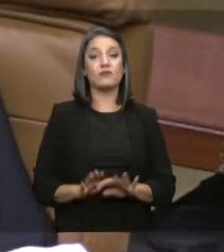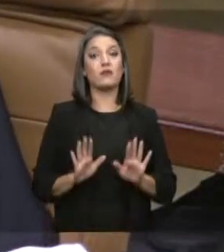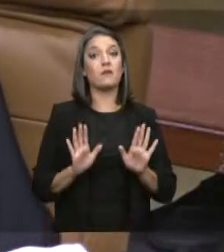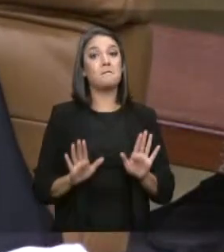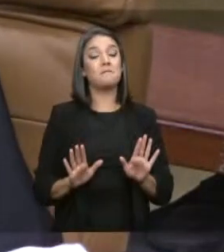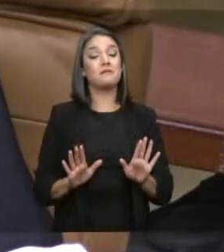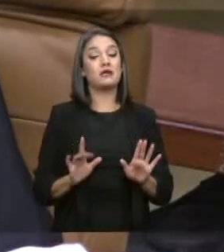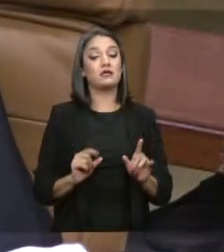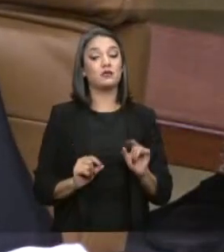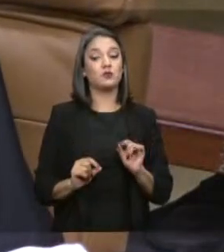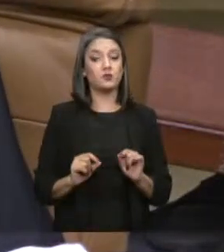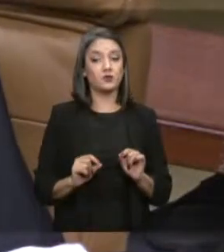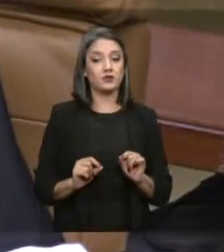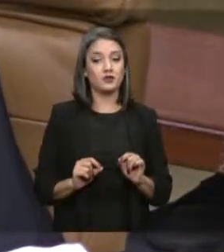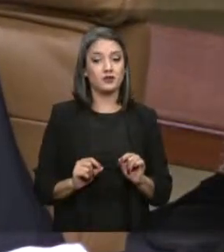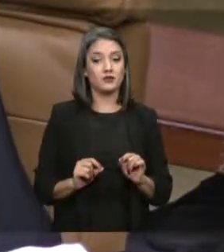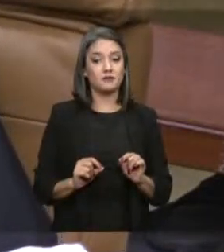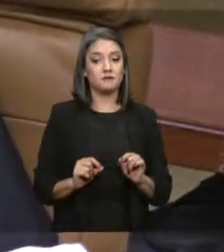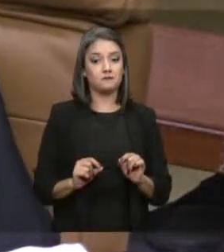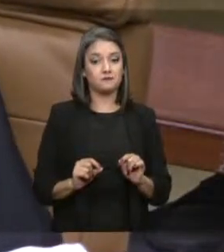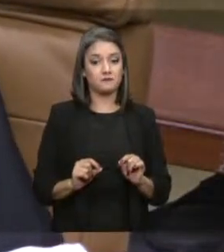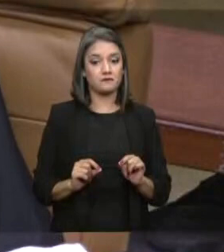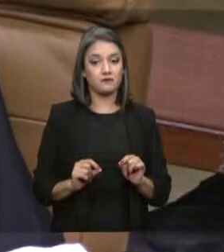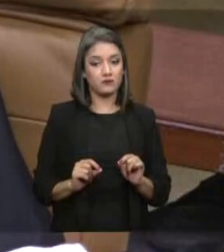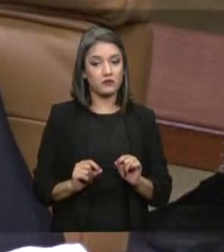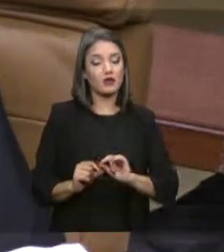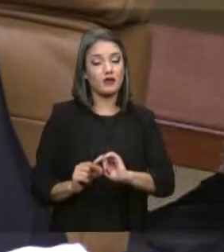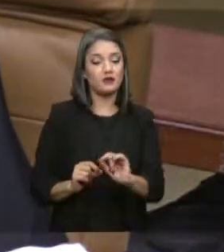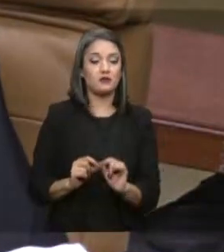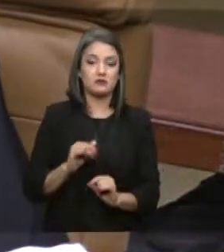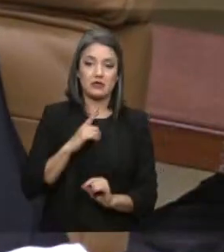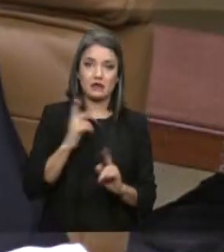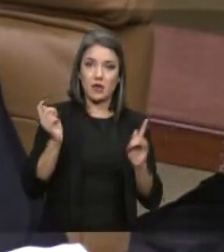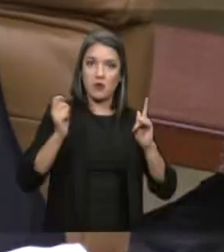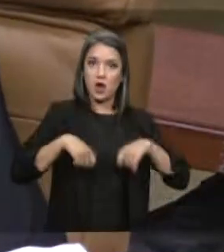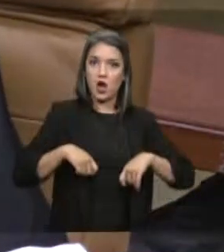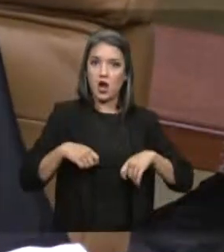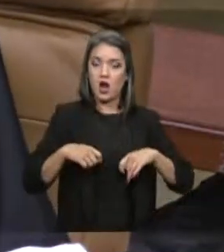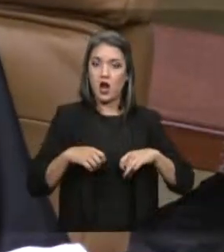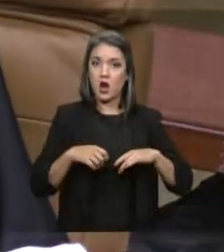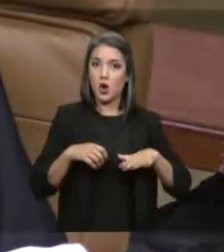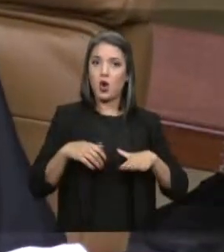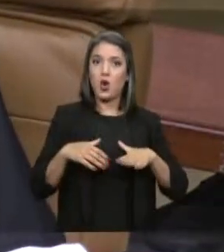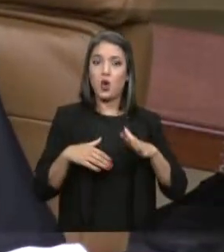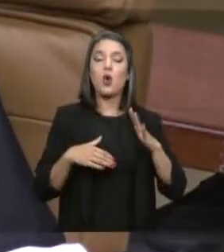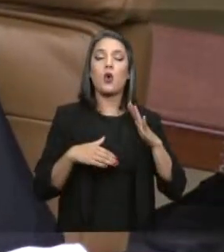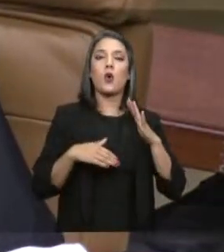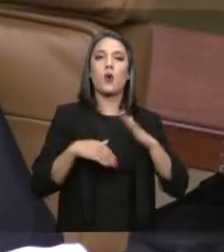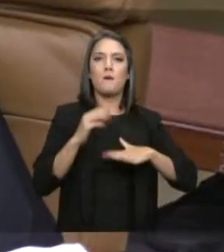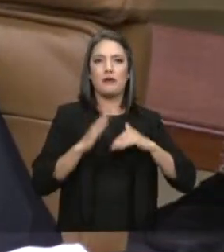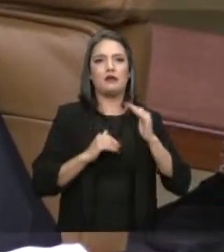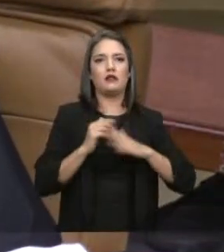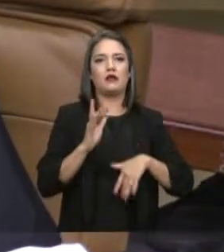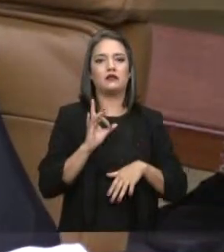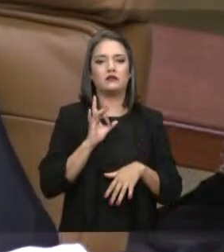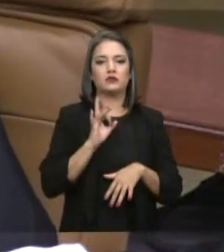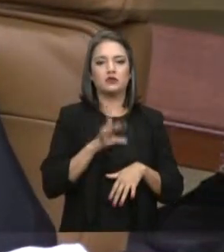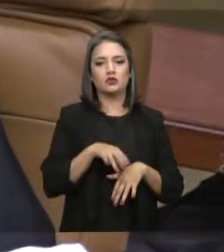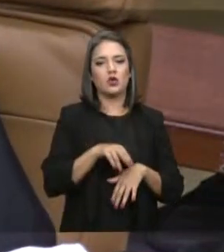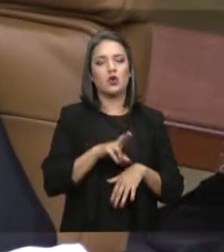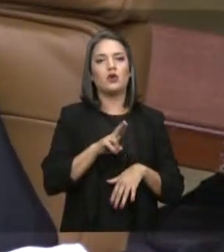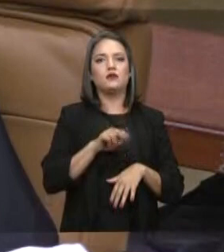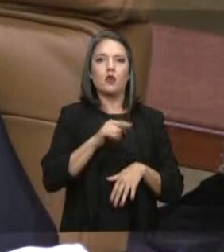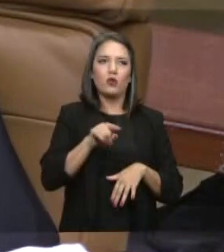em estabelecendo a premissa de competência privativa saber se esta lei Paulista trata de